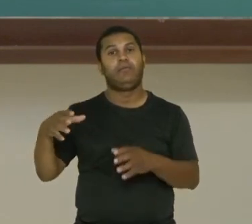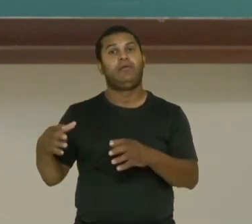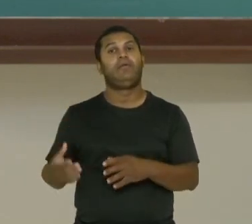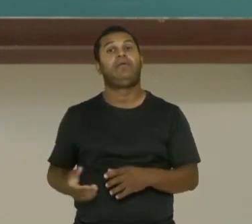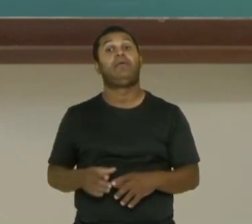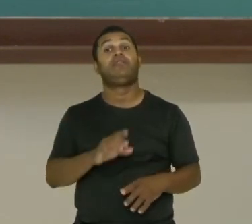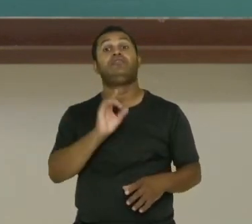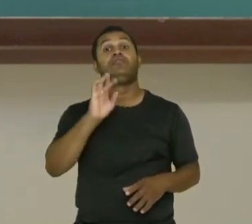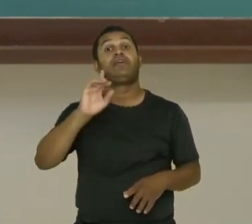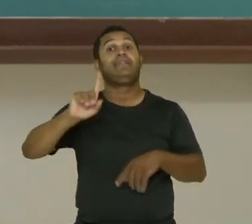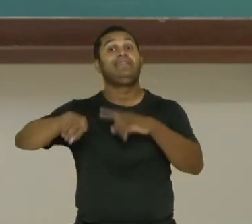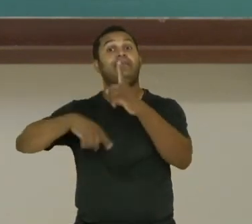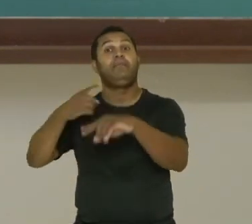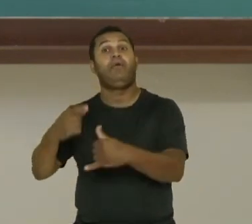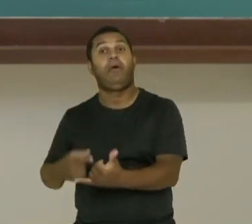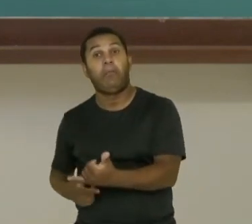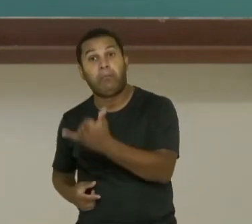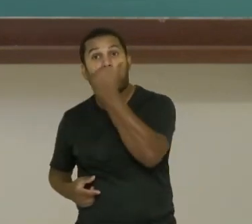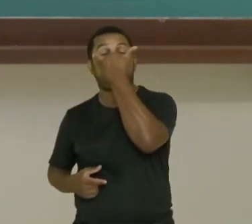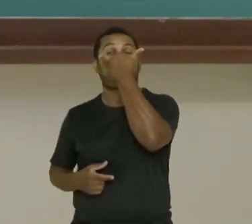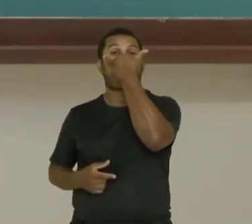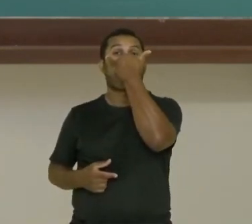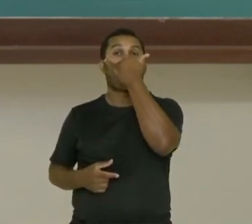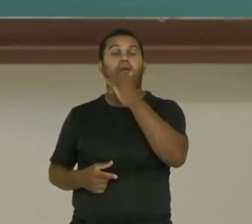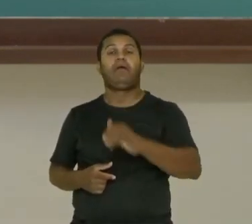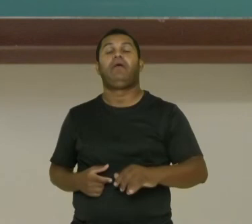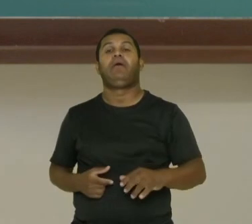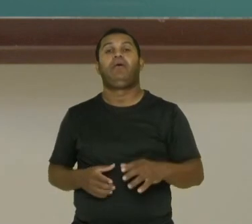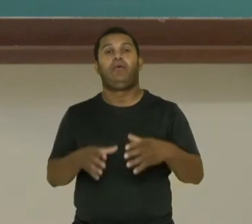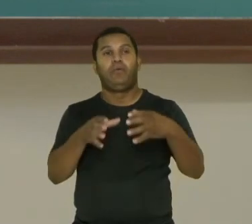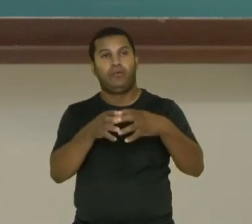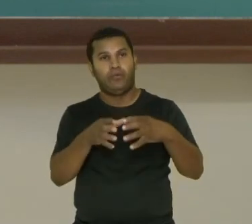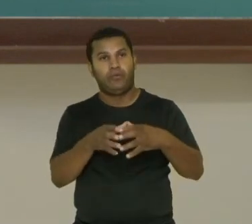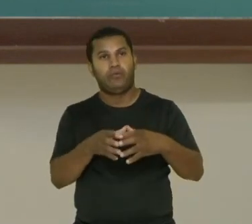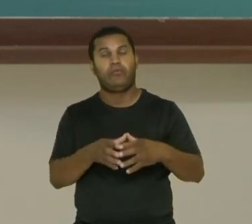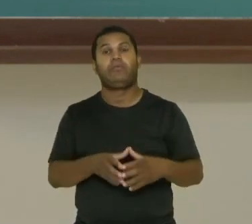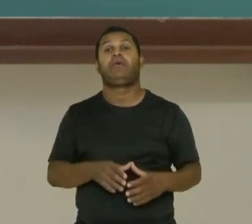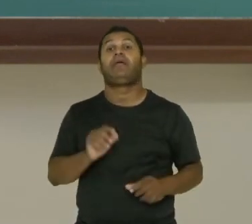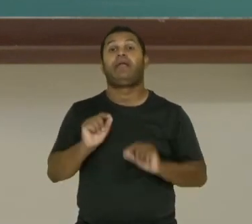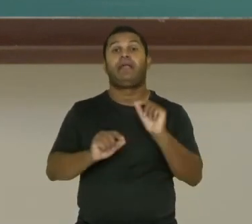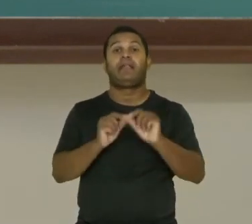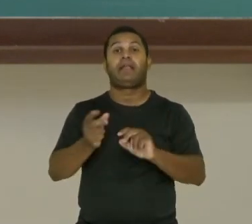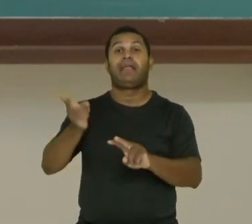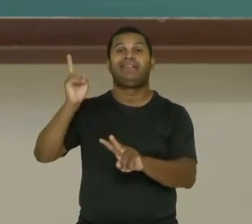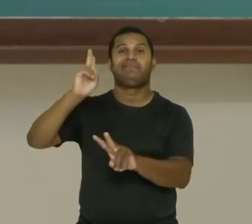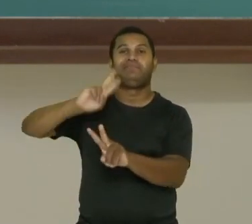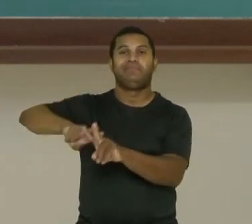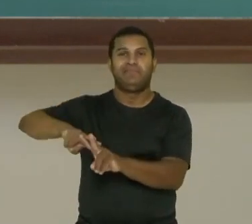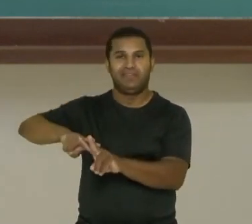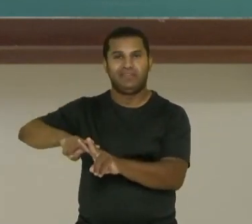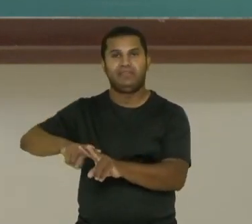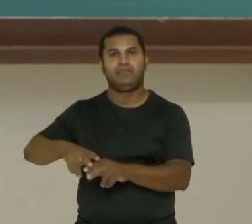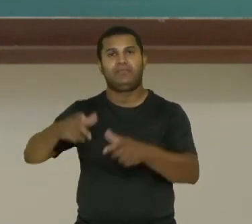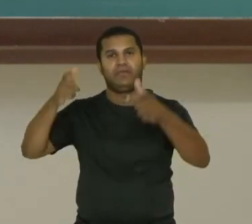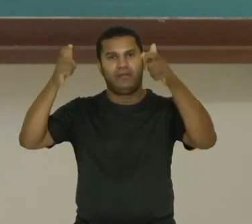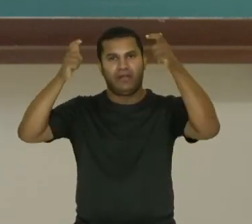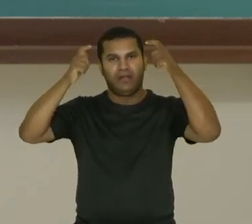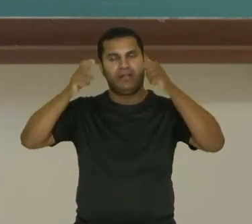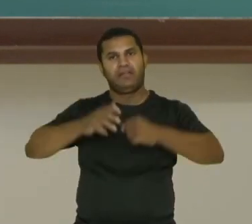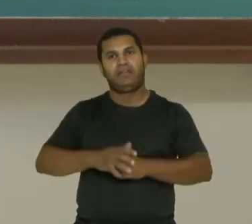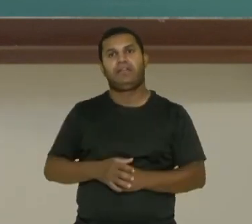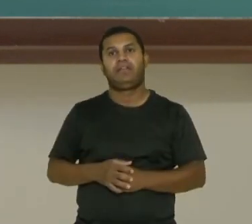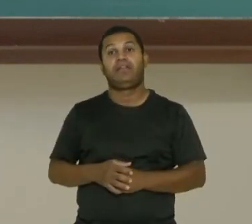Huáscar. Marcam então esse encontro, sequestram de certa forma, prendem esse imperador, o Atahualpa, né, e